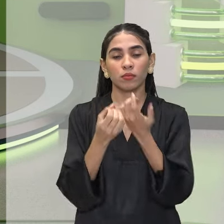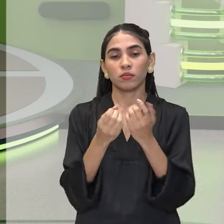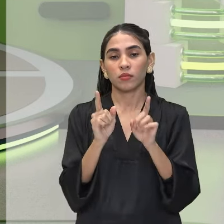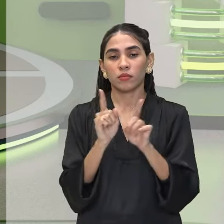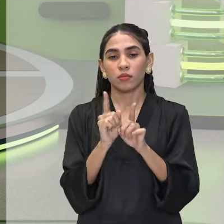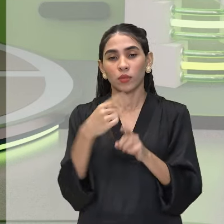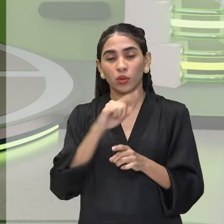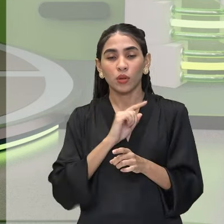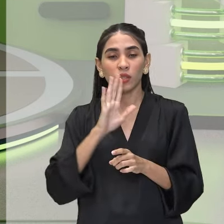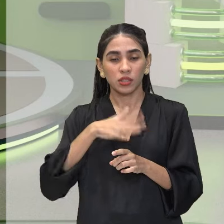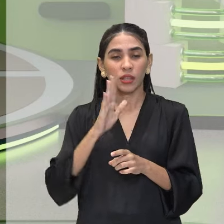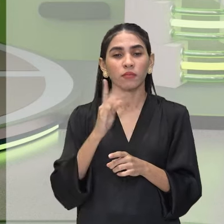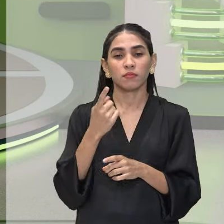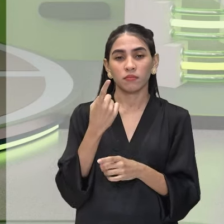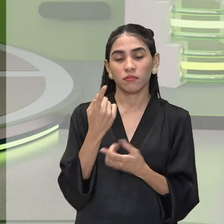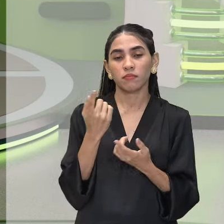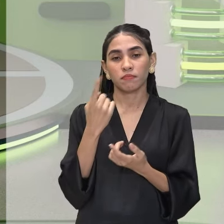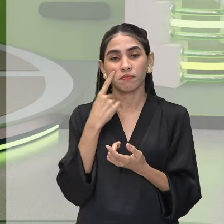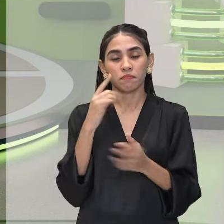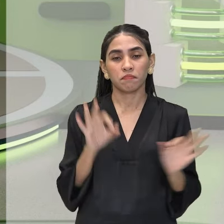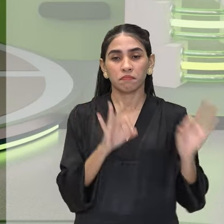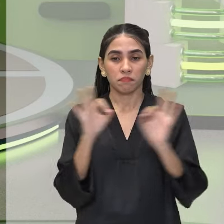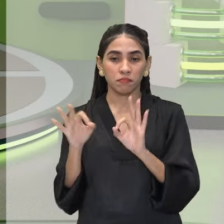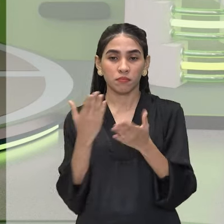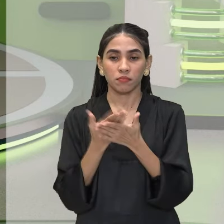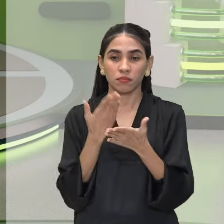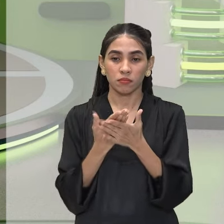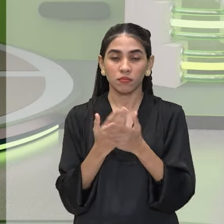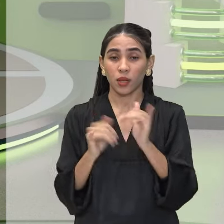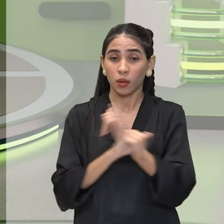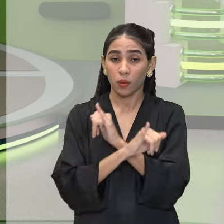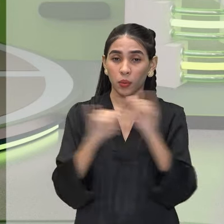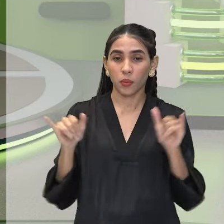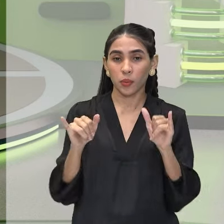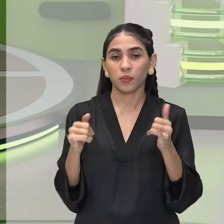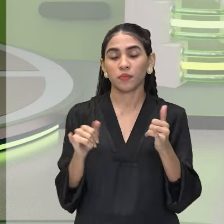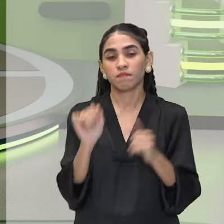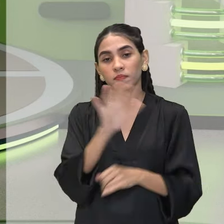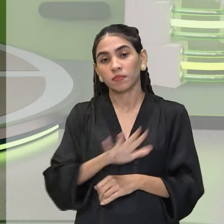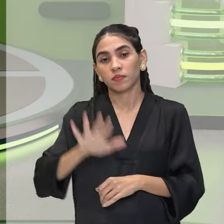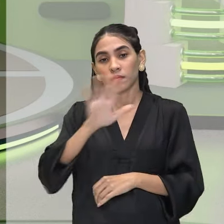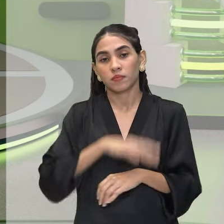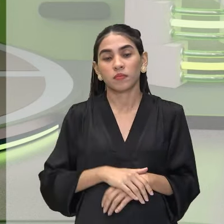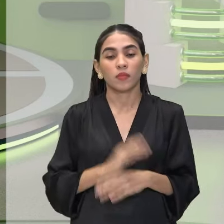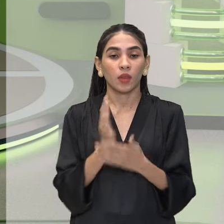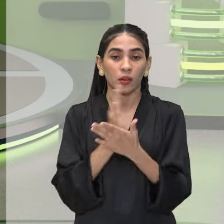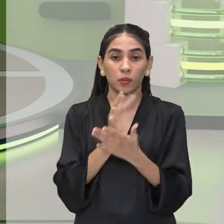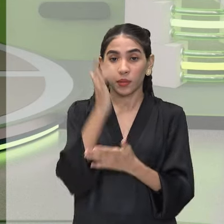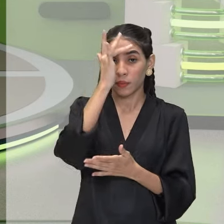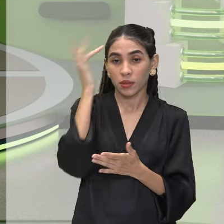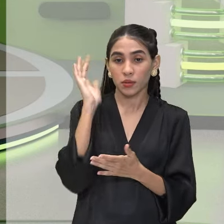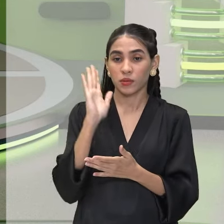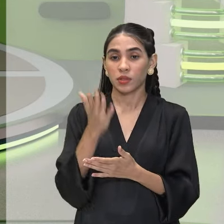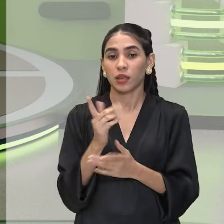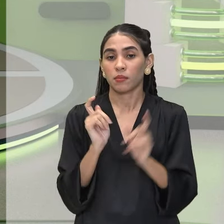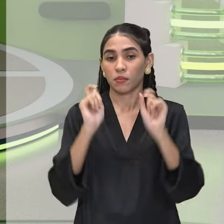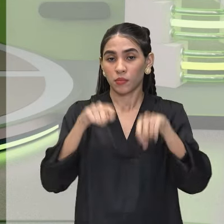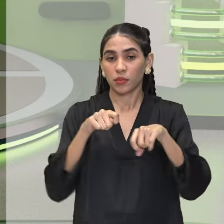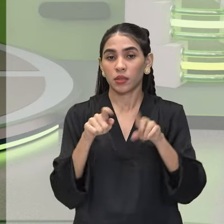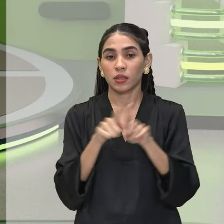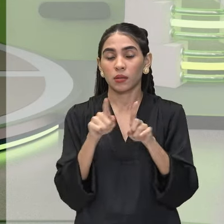já viu em algum momento eles amplamente divulgados em imagens, Algumas pessoas já tiveram possibilidade